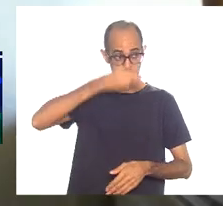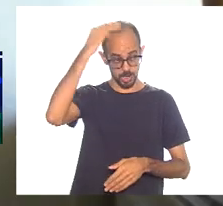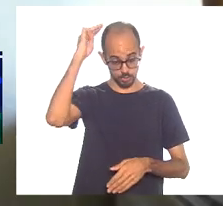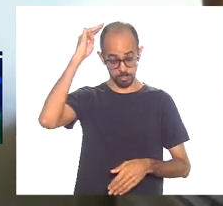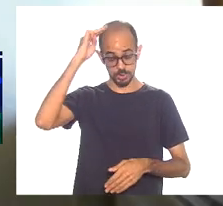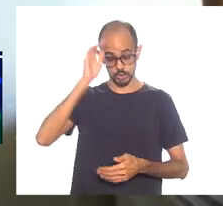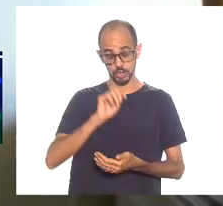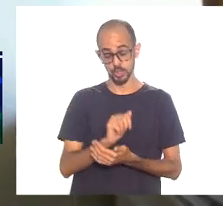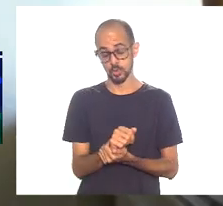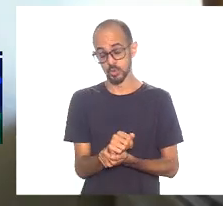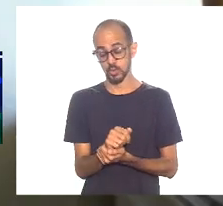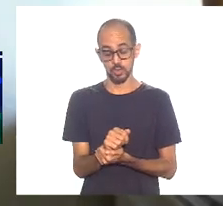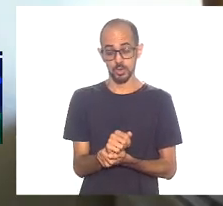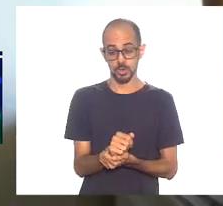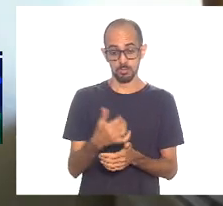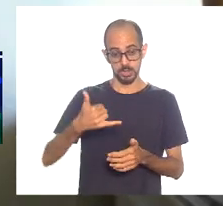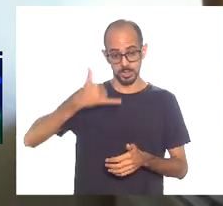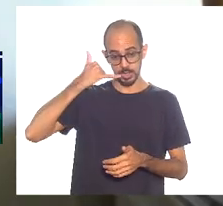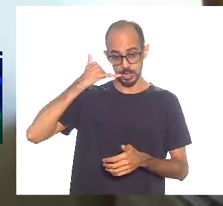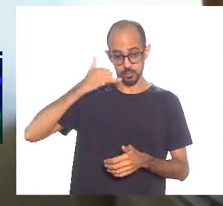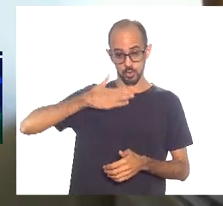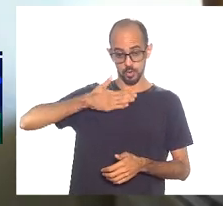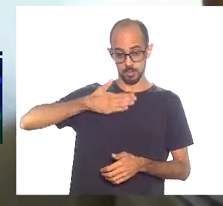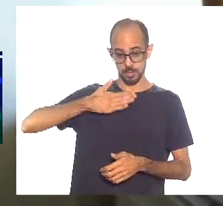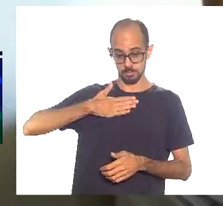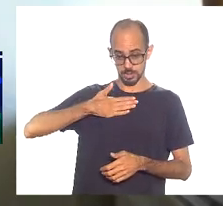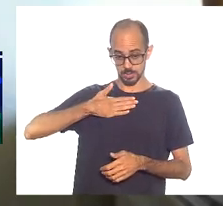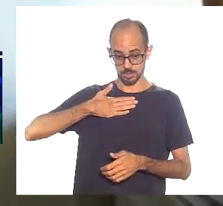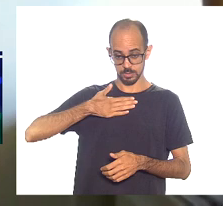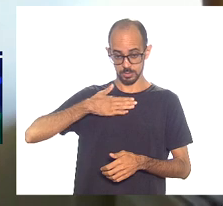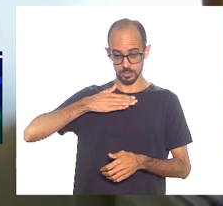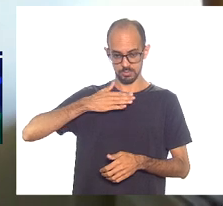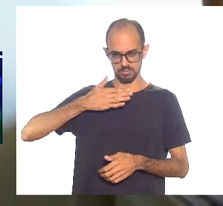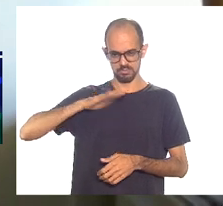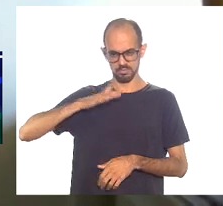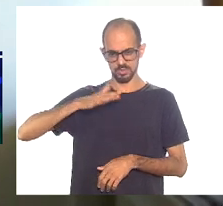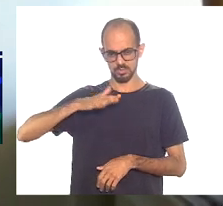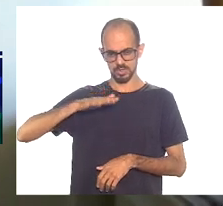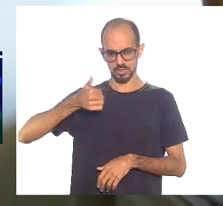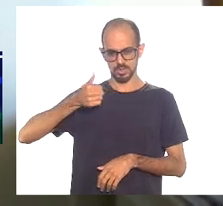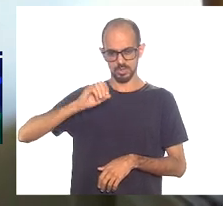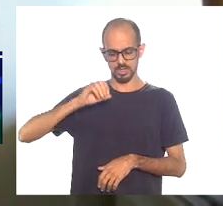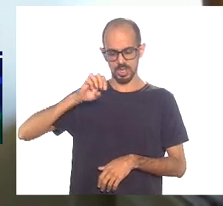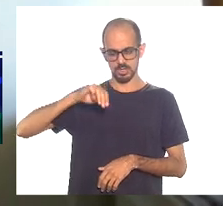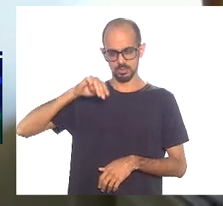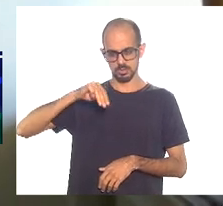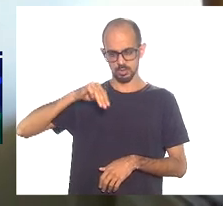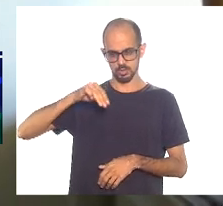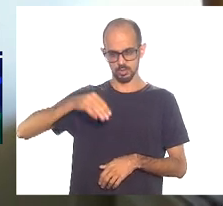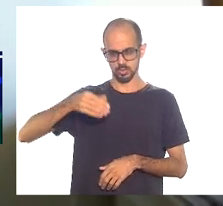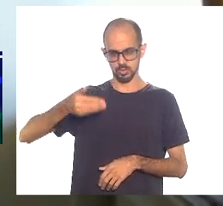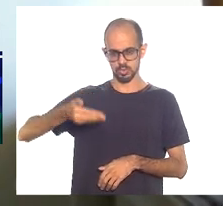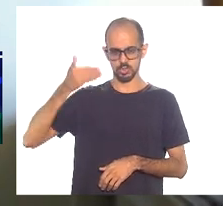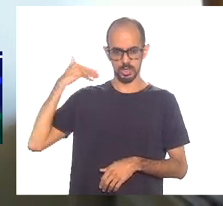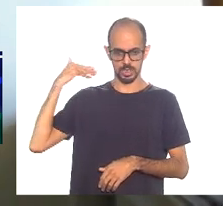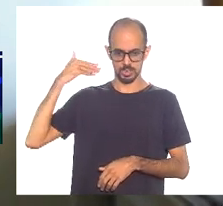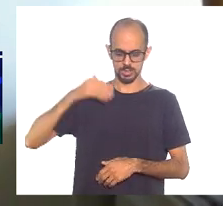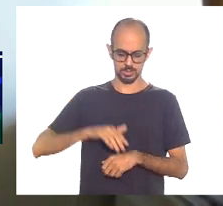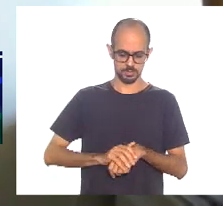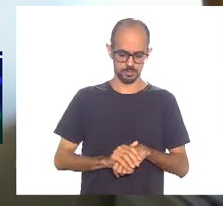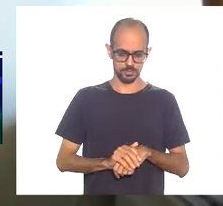Pacheco me telefonou aproximadamente 10 minutos atrás